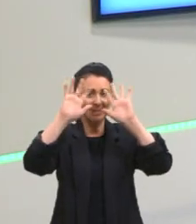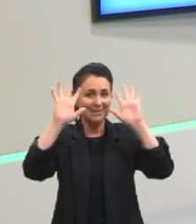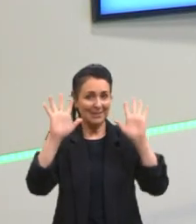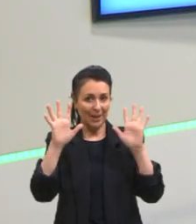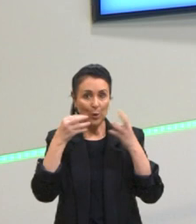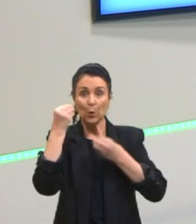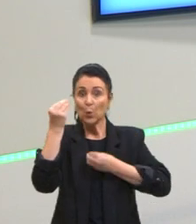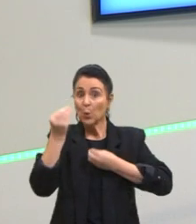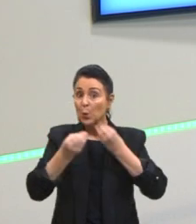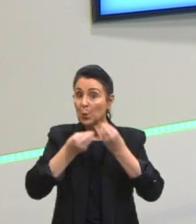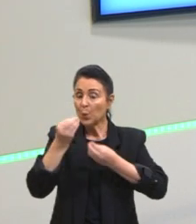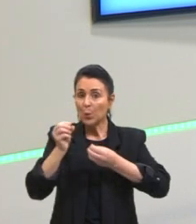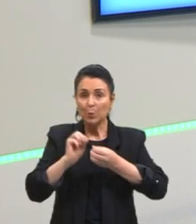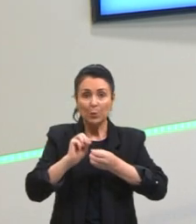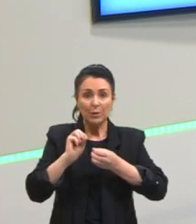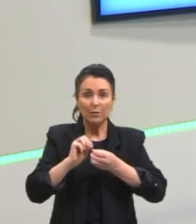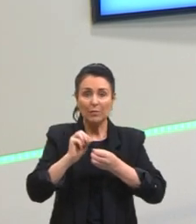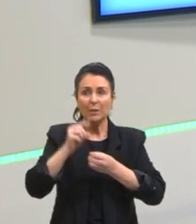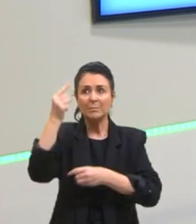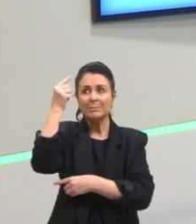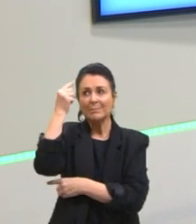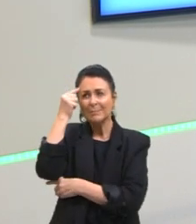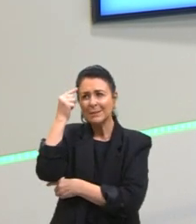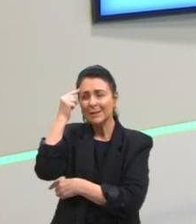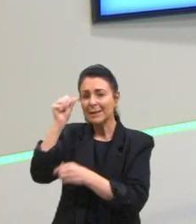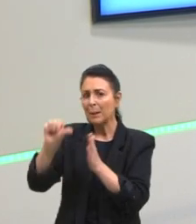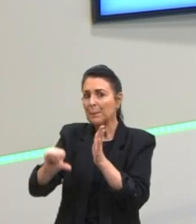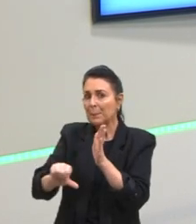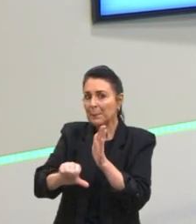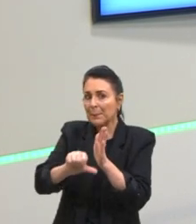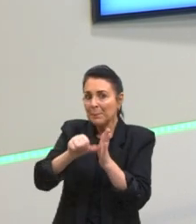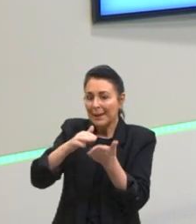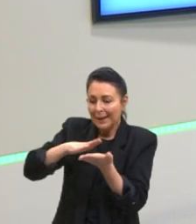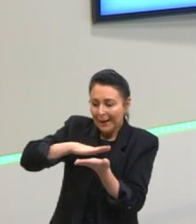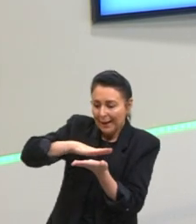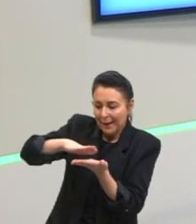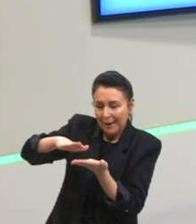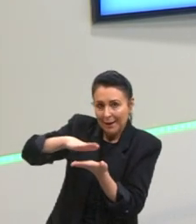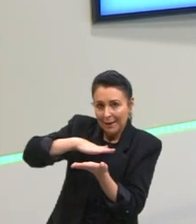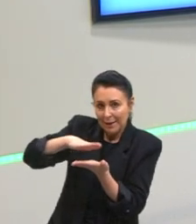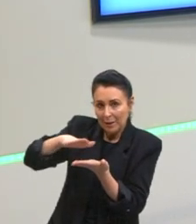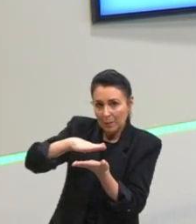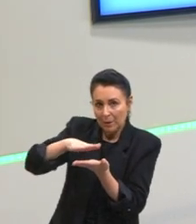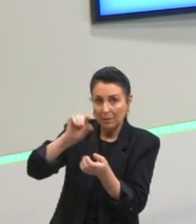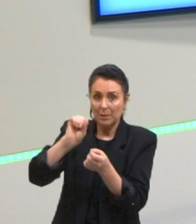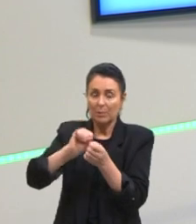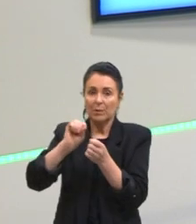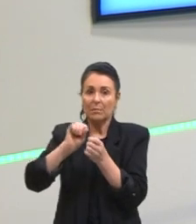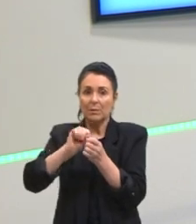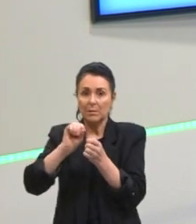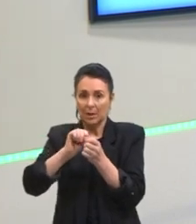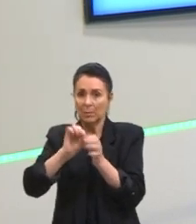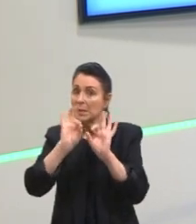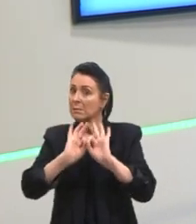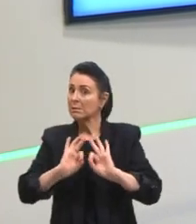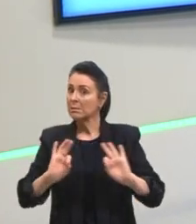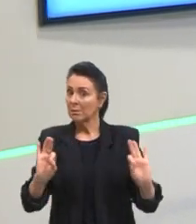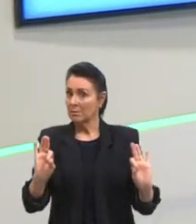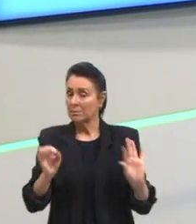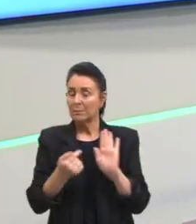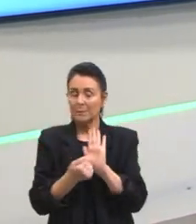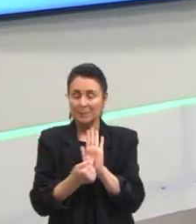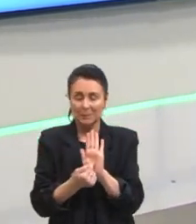a construção, então, e pensar na primeira camada para fazer essa questão de forma bem simplificada.